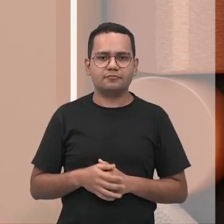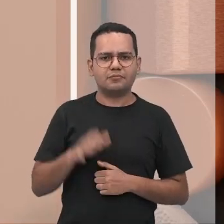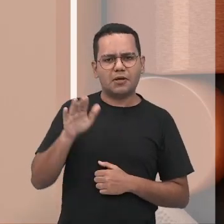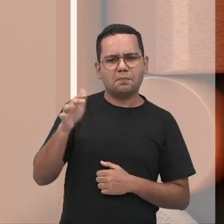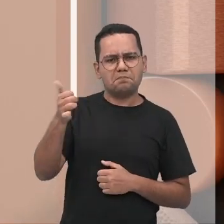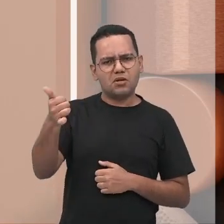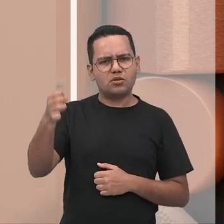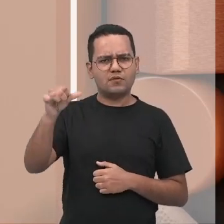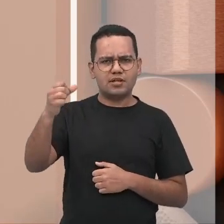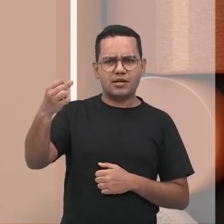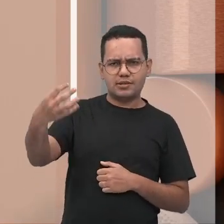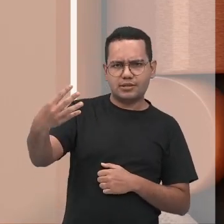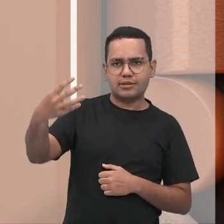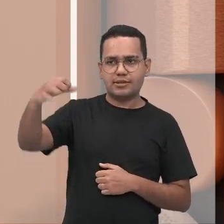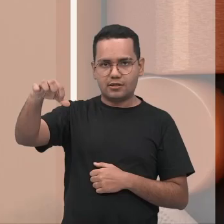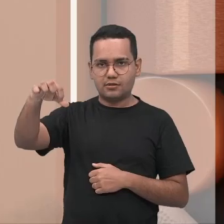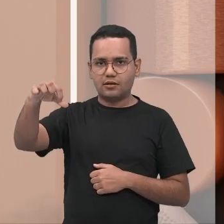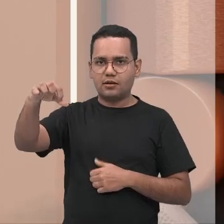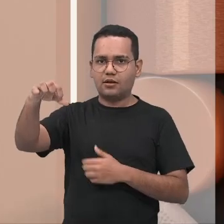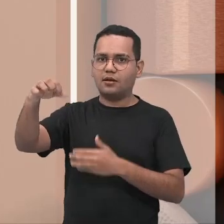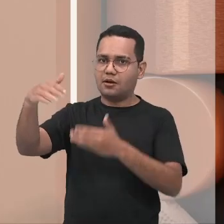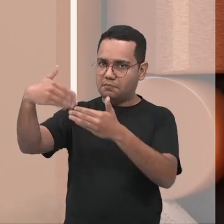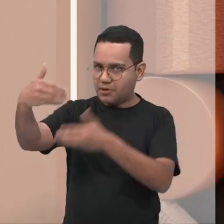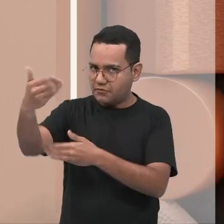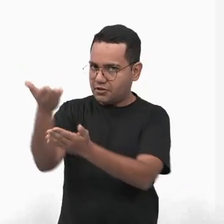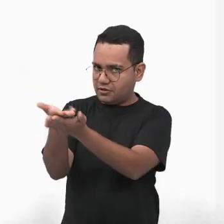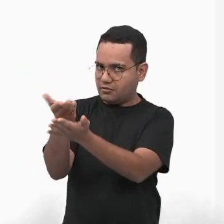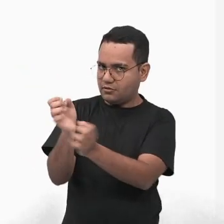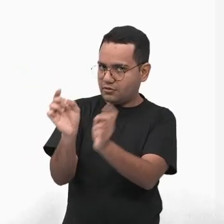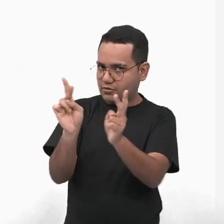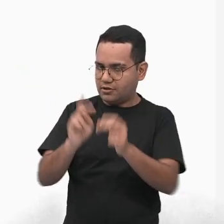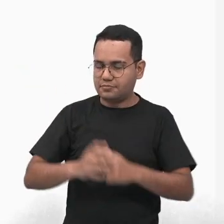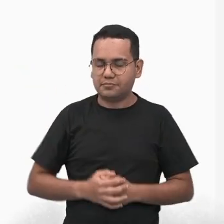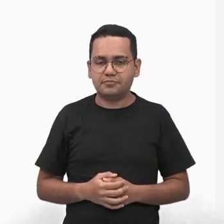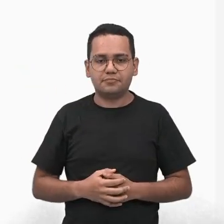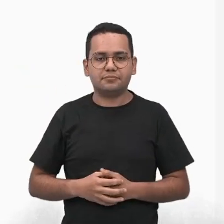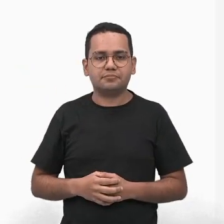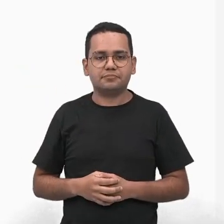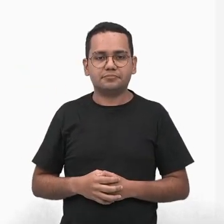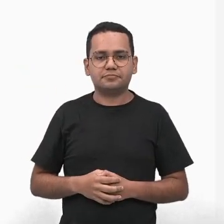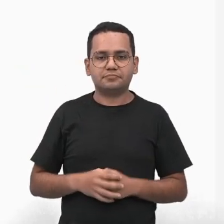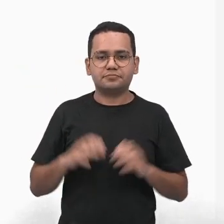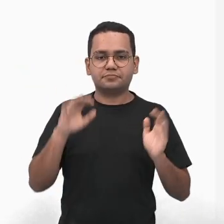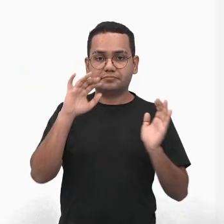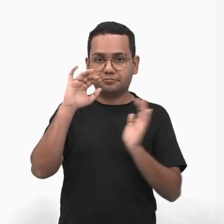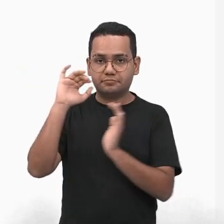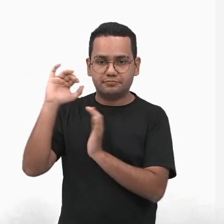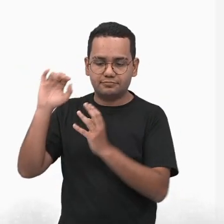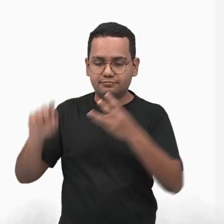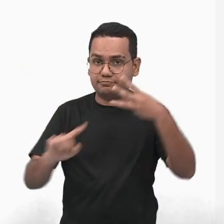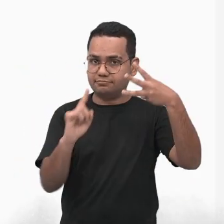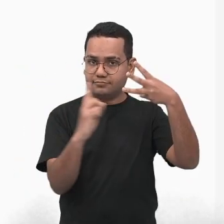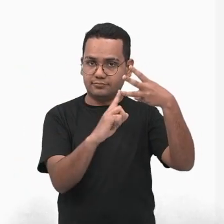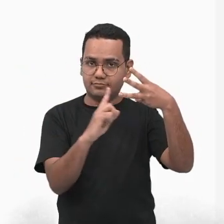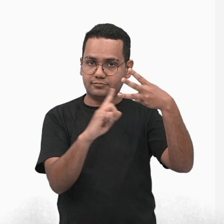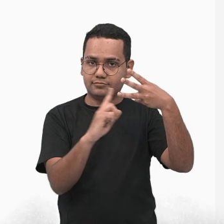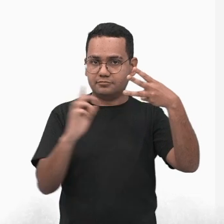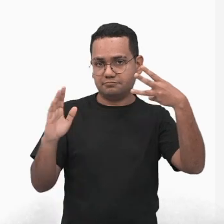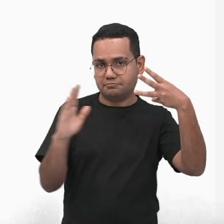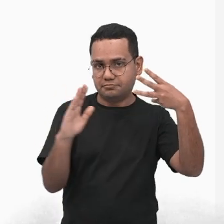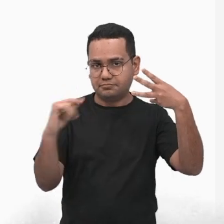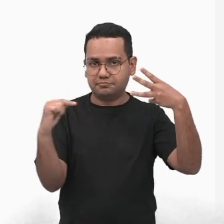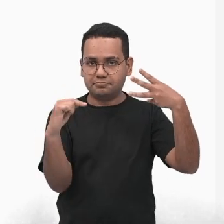1939, mas isso é assunto para as outras aulas. Vamos ao texto, vamos entender esse período, vamos lá? Terceira fase da guerra,